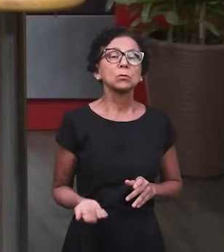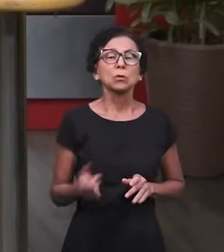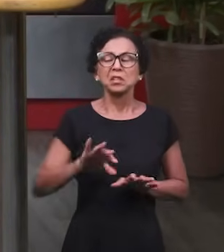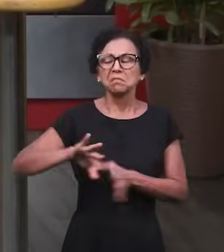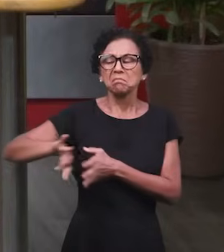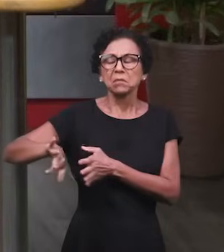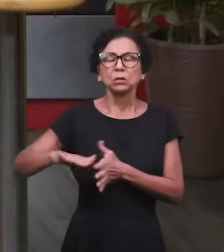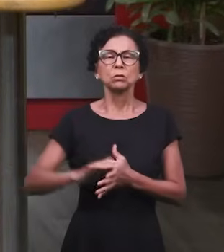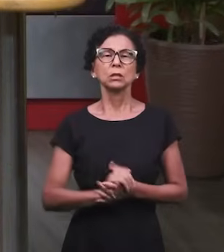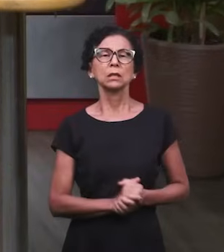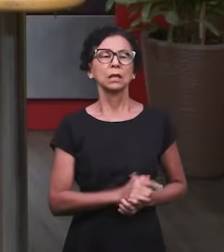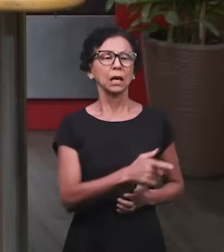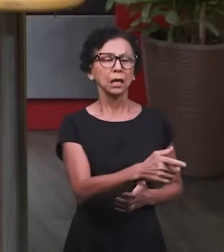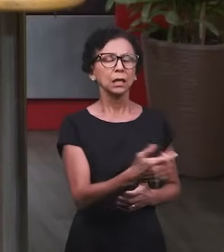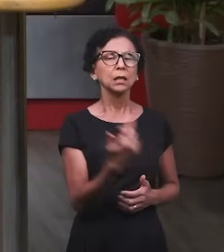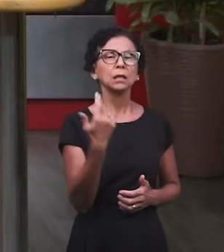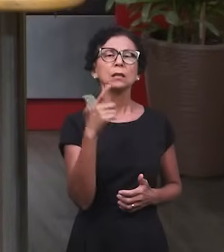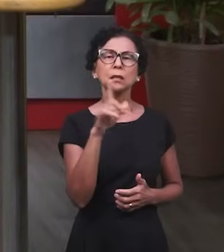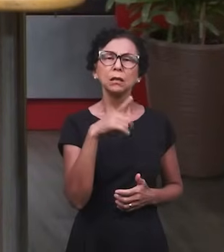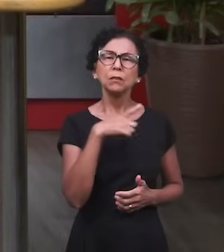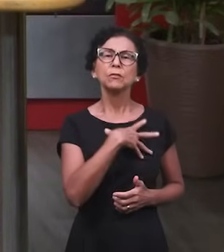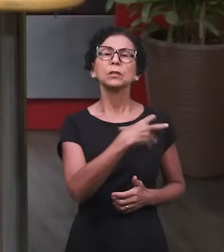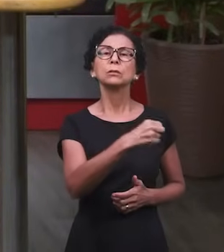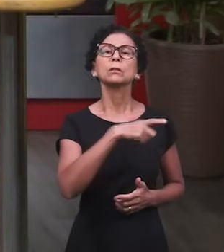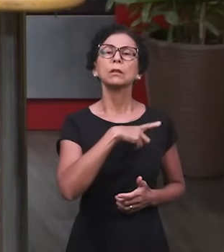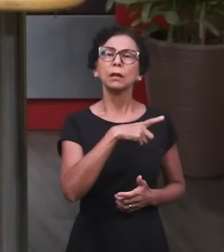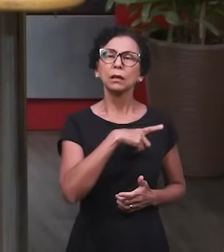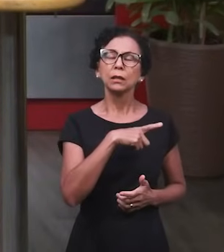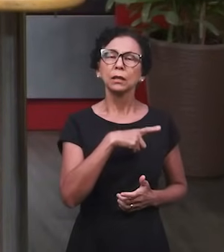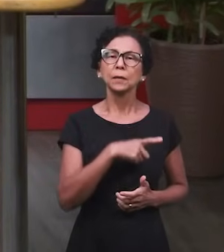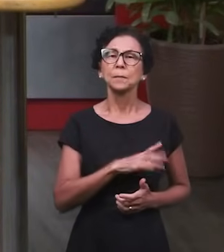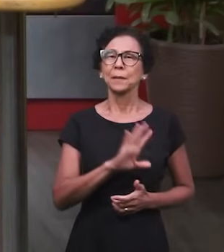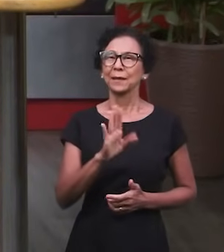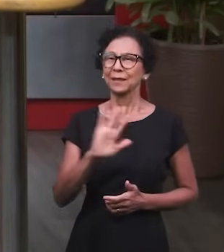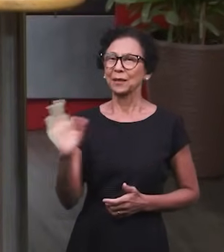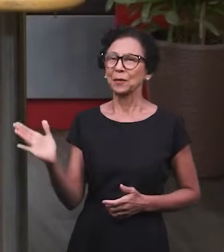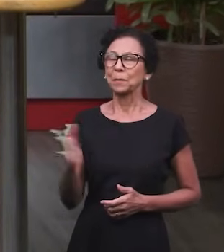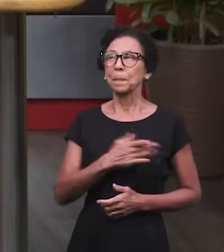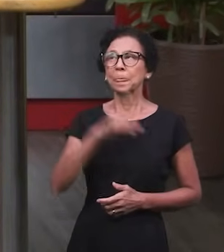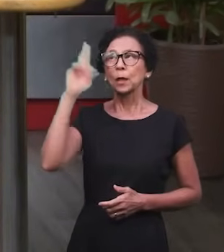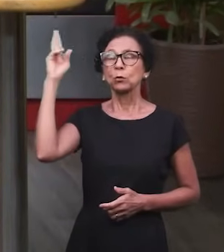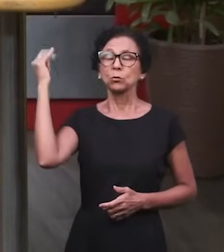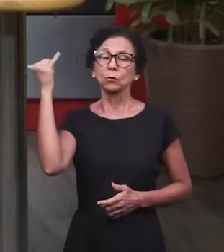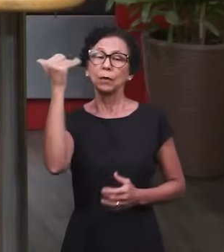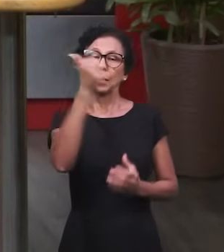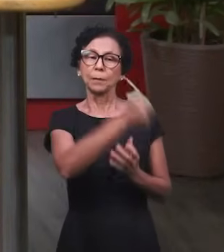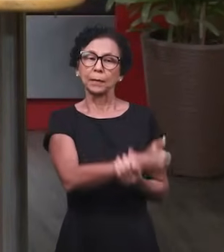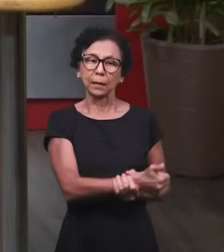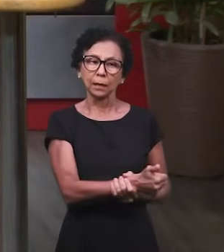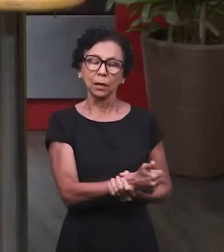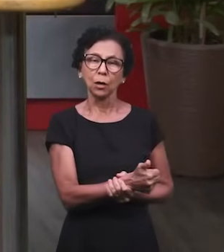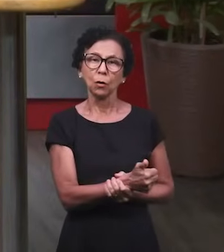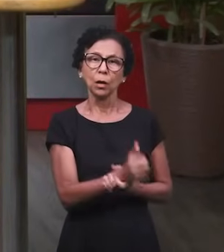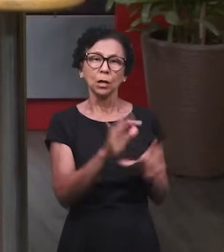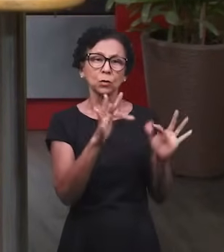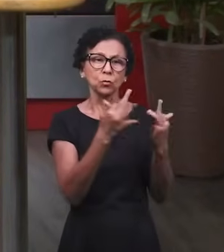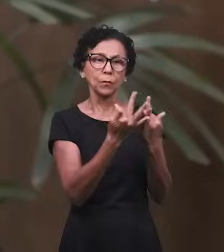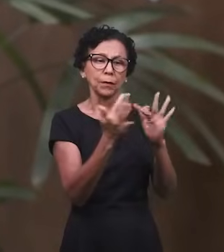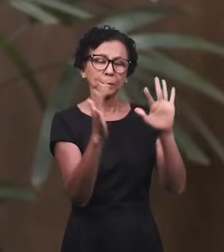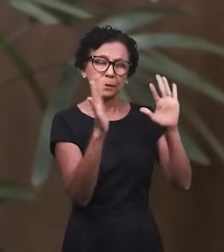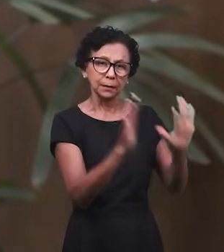ele sai da tua terra da tua parentela e vai para uma terra que eu te mostrarei e eu darei a sua herança ele